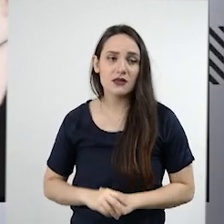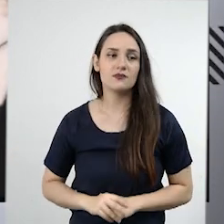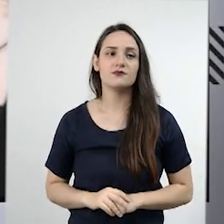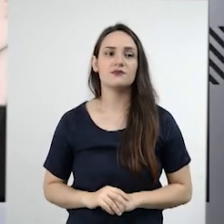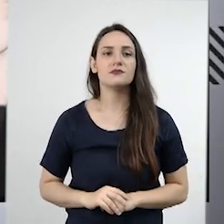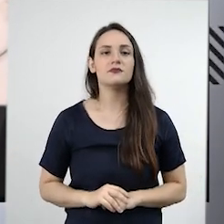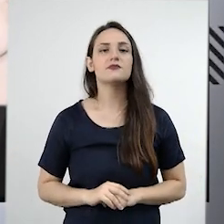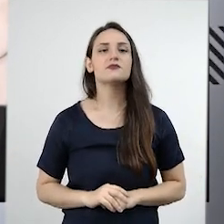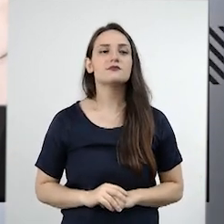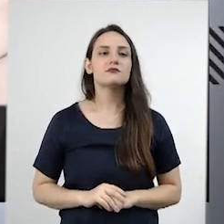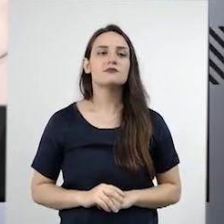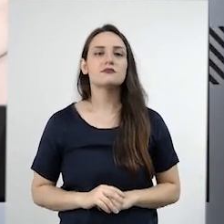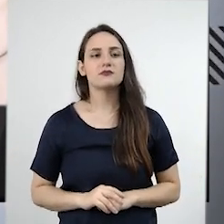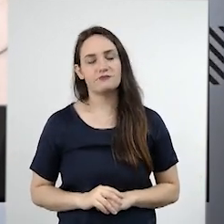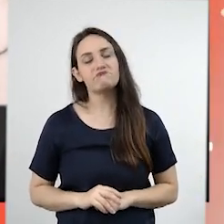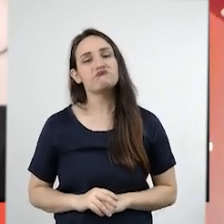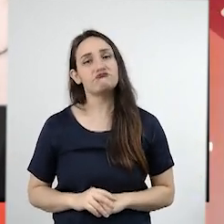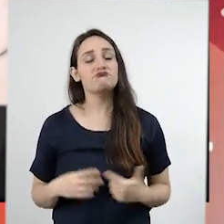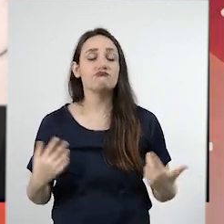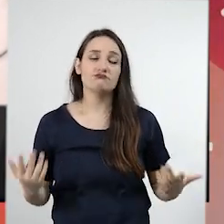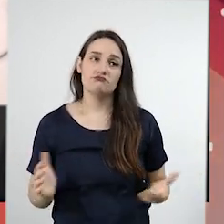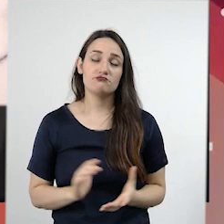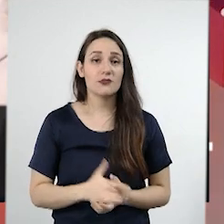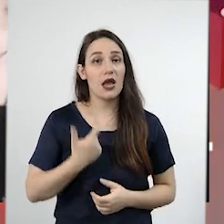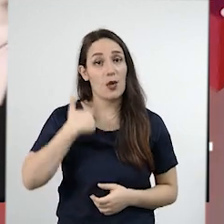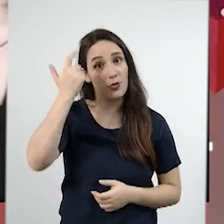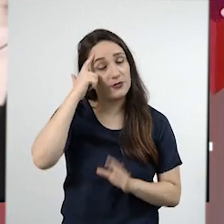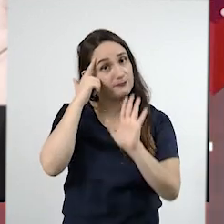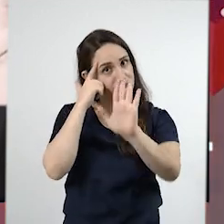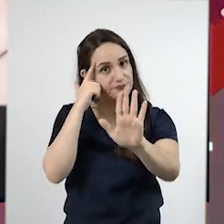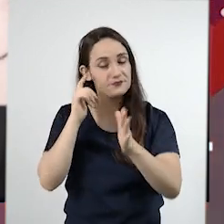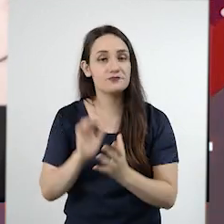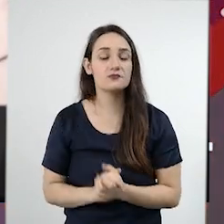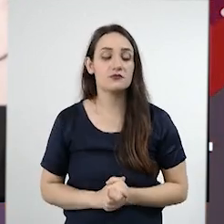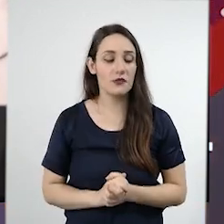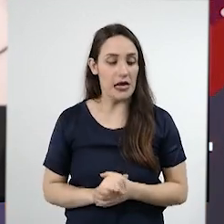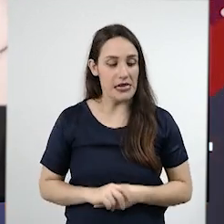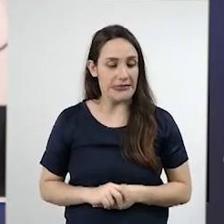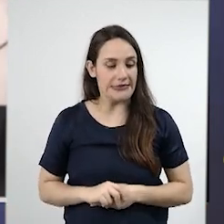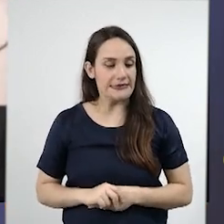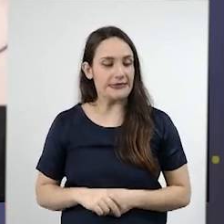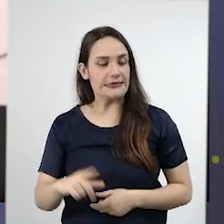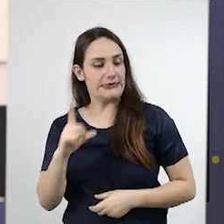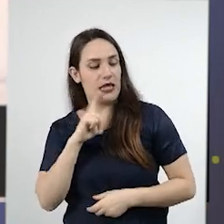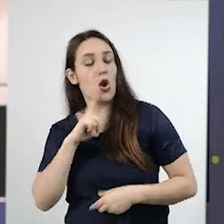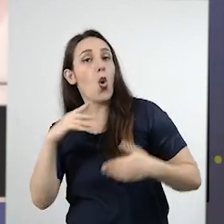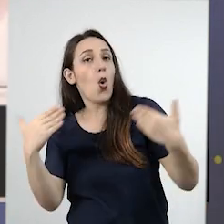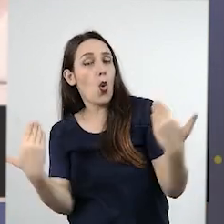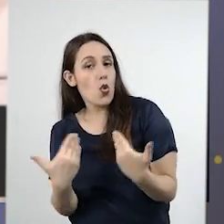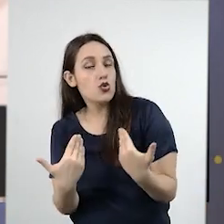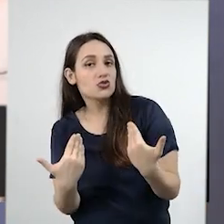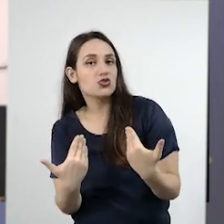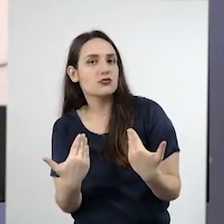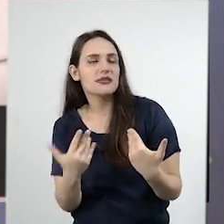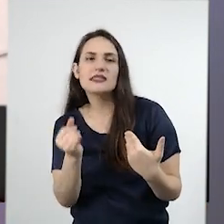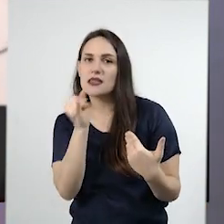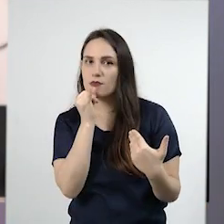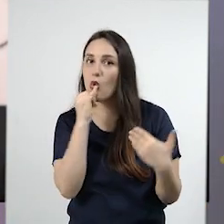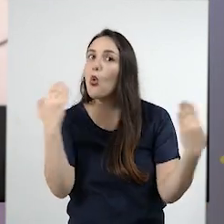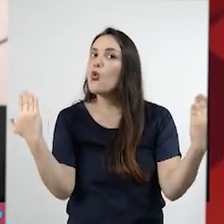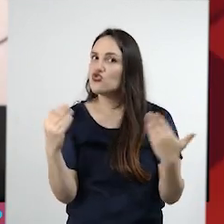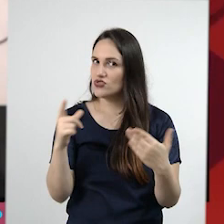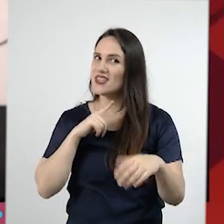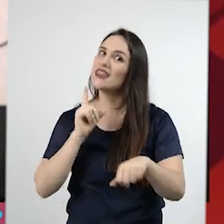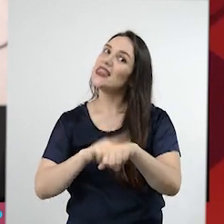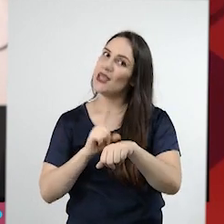Eu acho que, assim, estão tendo mais tempo, por exemplo, para poder conversar, né? Algo que não se